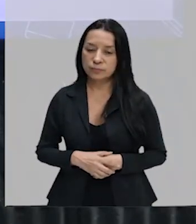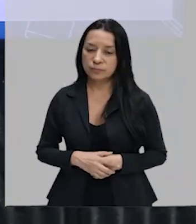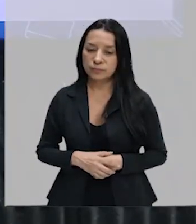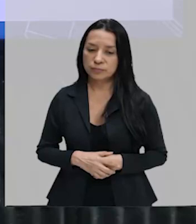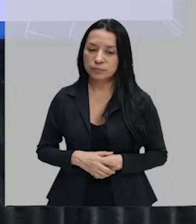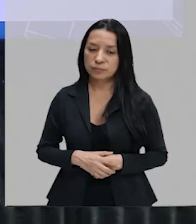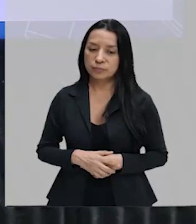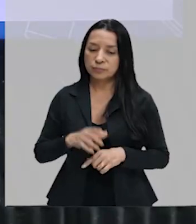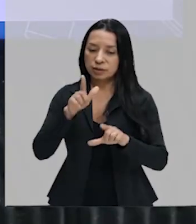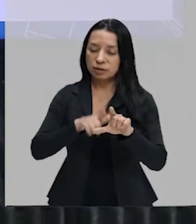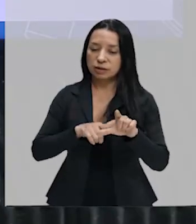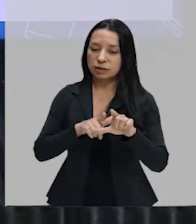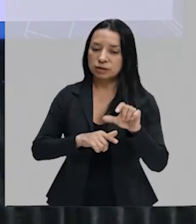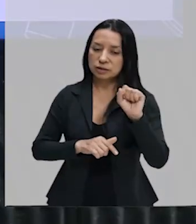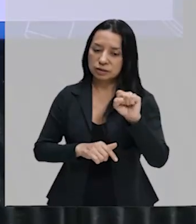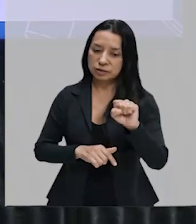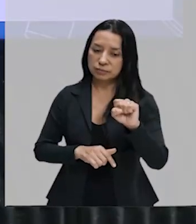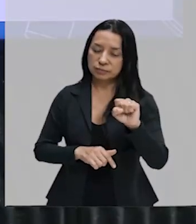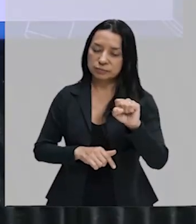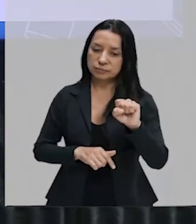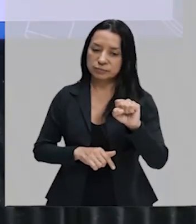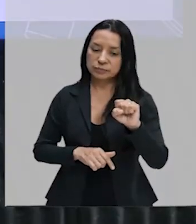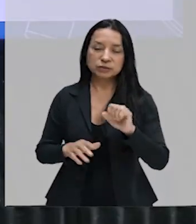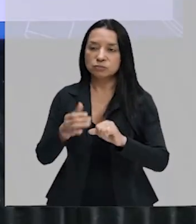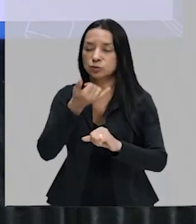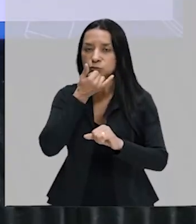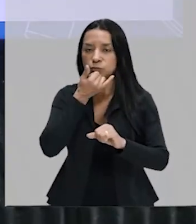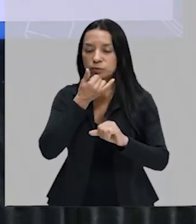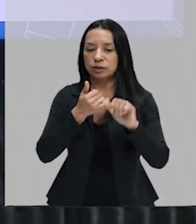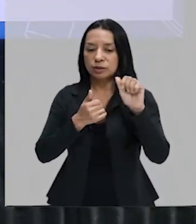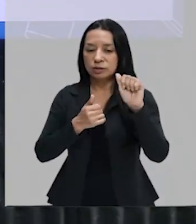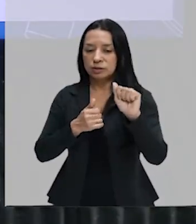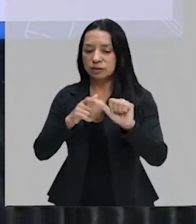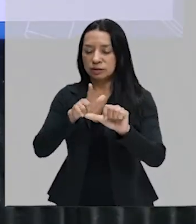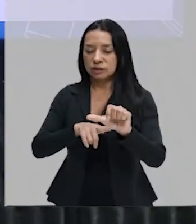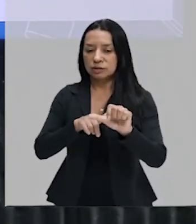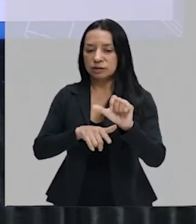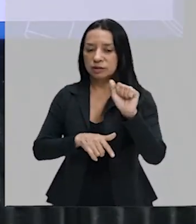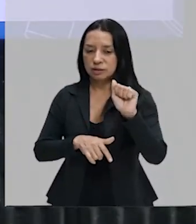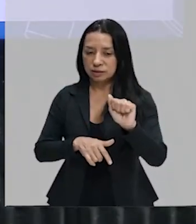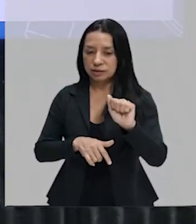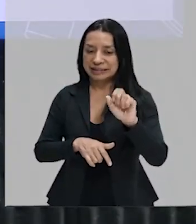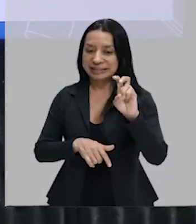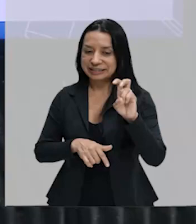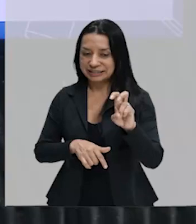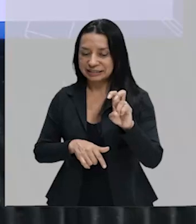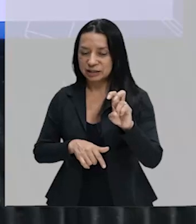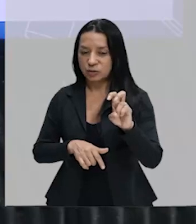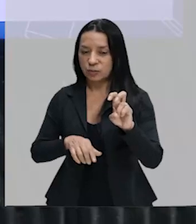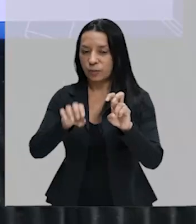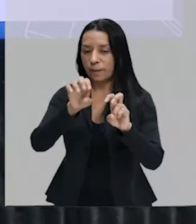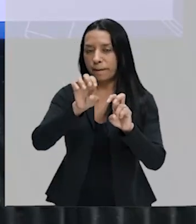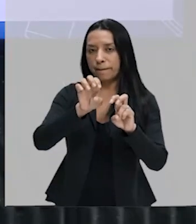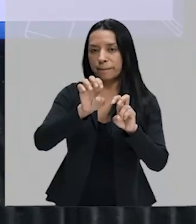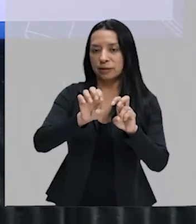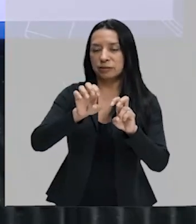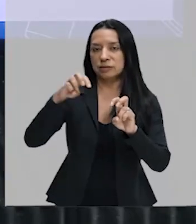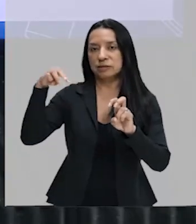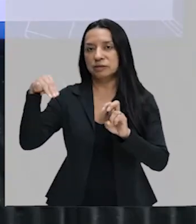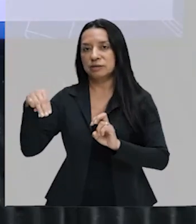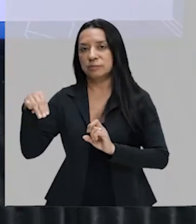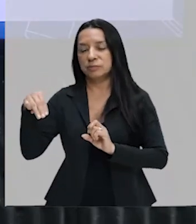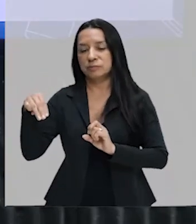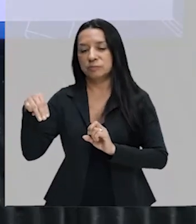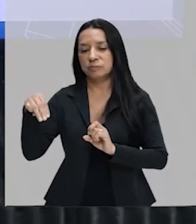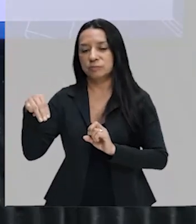para a letra A, 5, da forma como ele está colocado aqui, ó, ele é elemento. Então, está sendo dito que 5 pertence